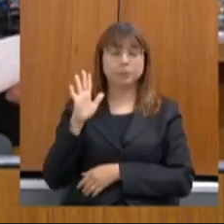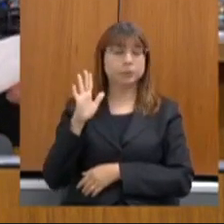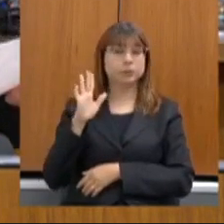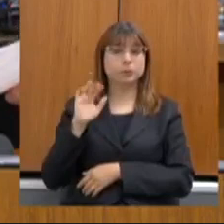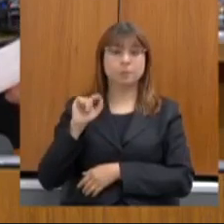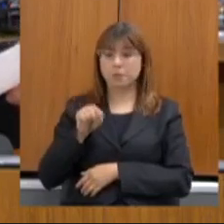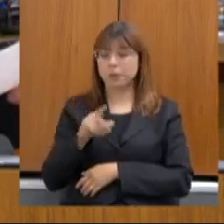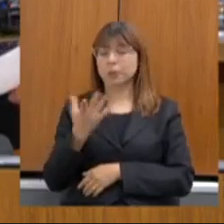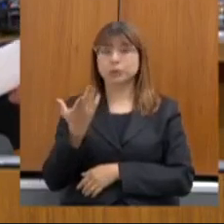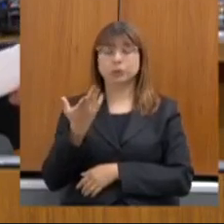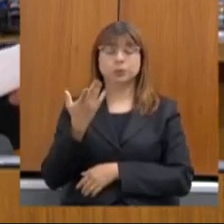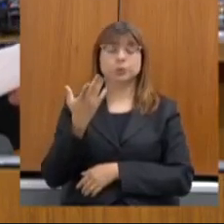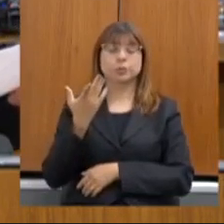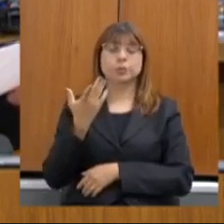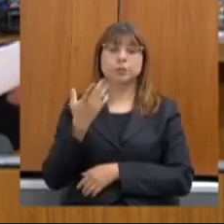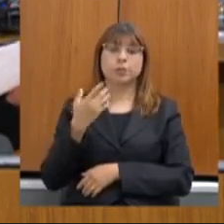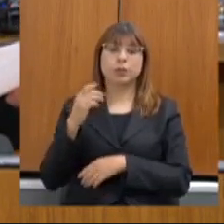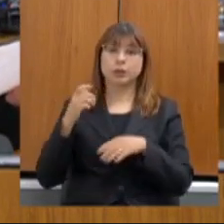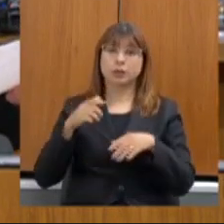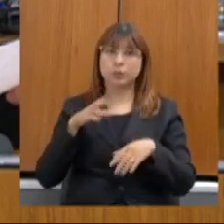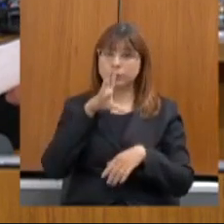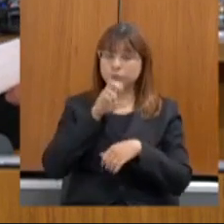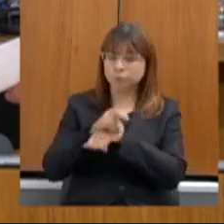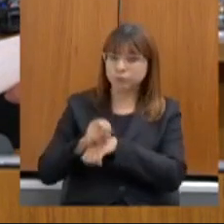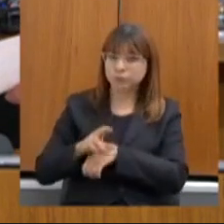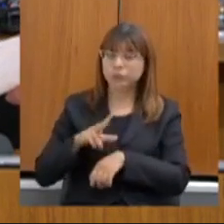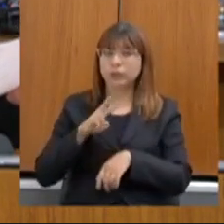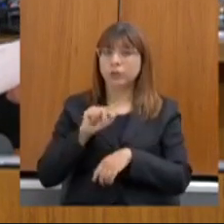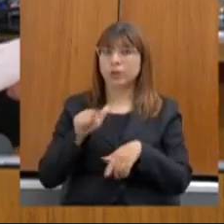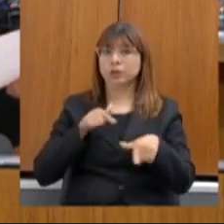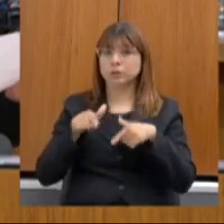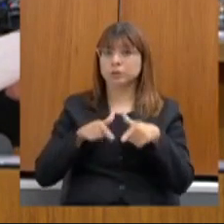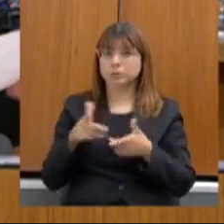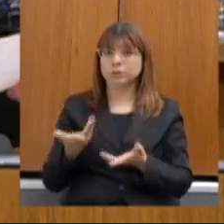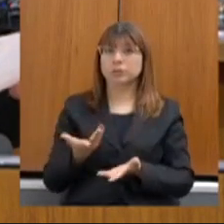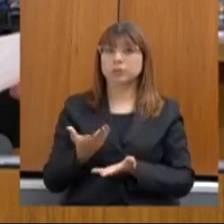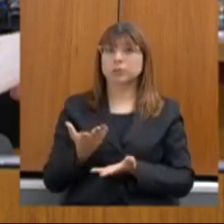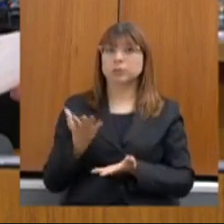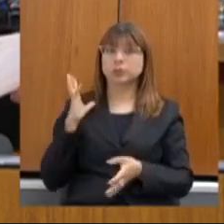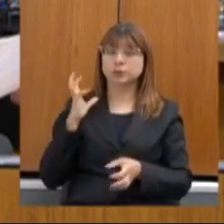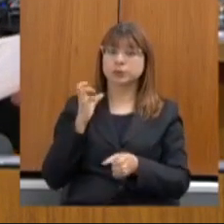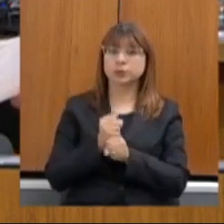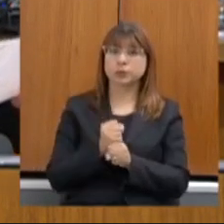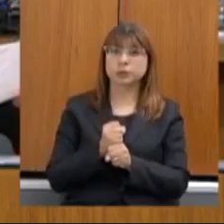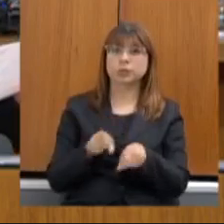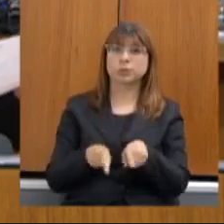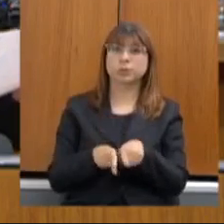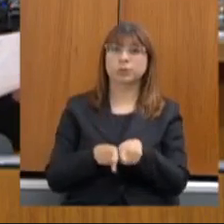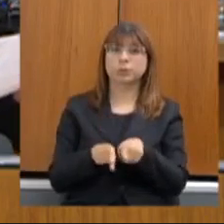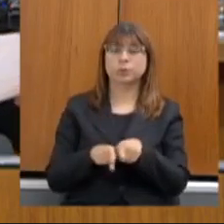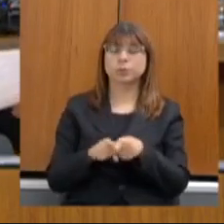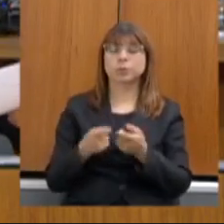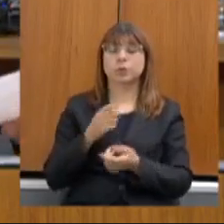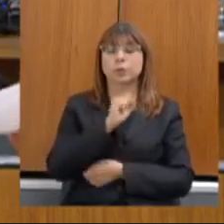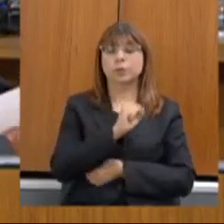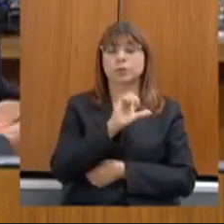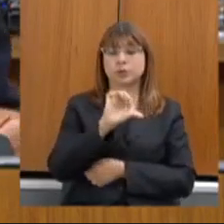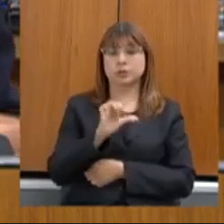de 3 bilhões de 890 milhões e arrecadação no período de impostos